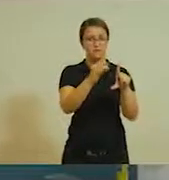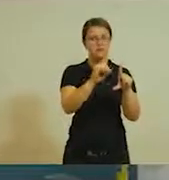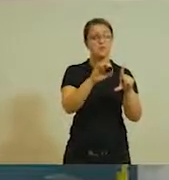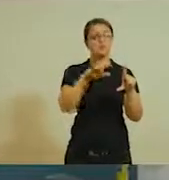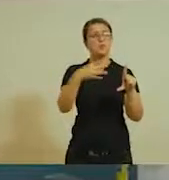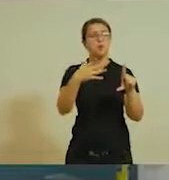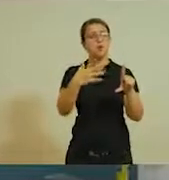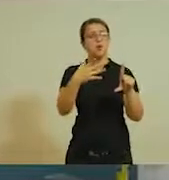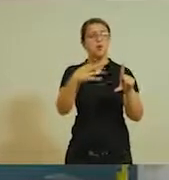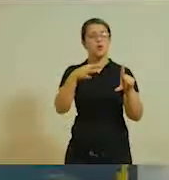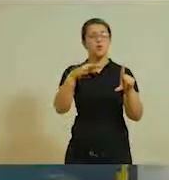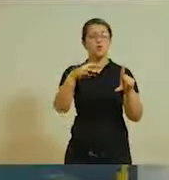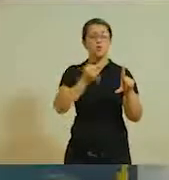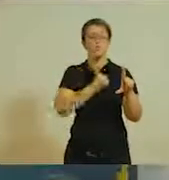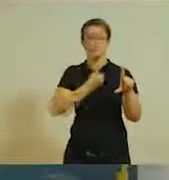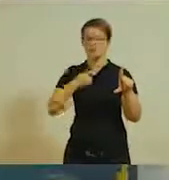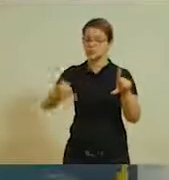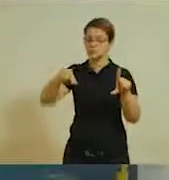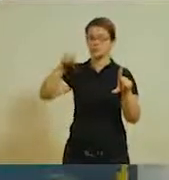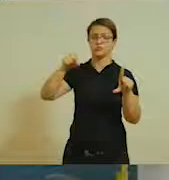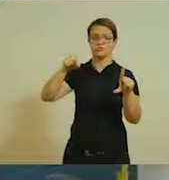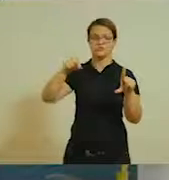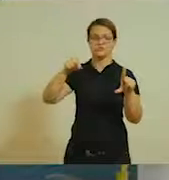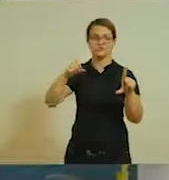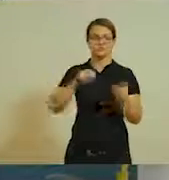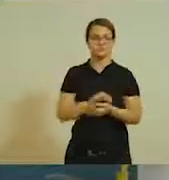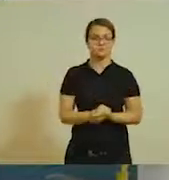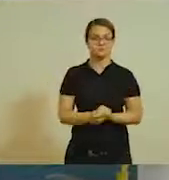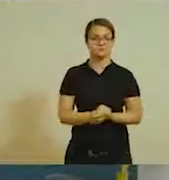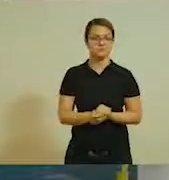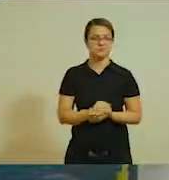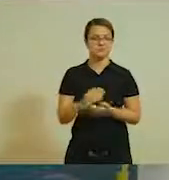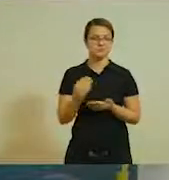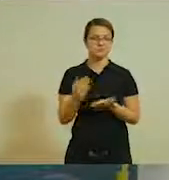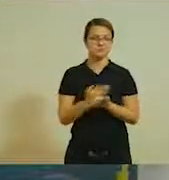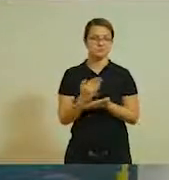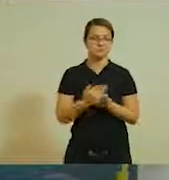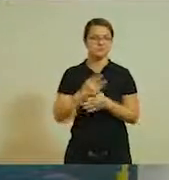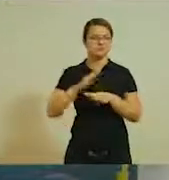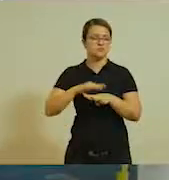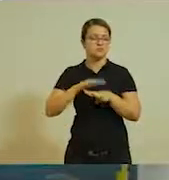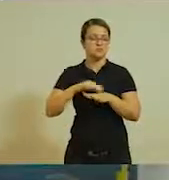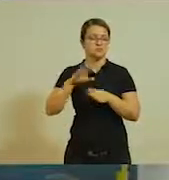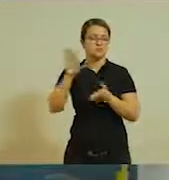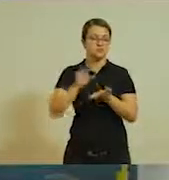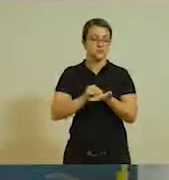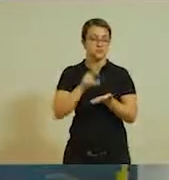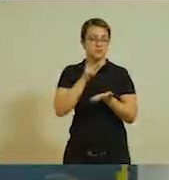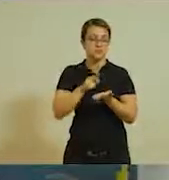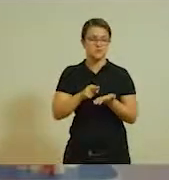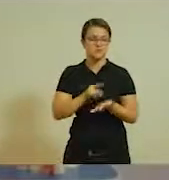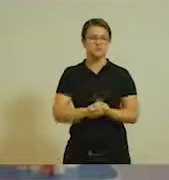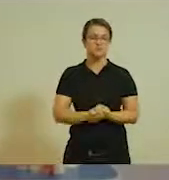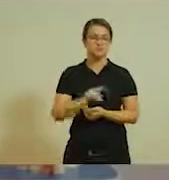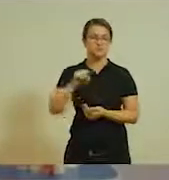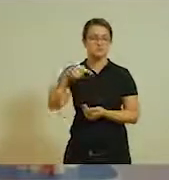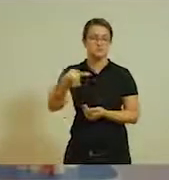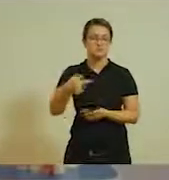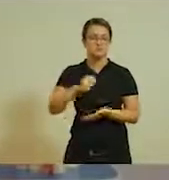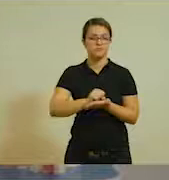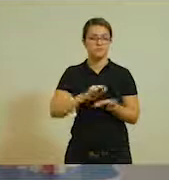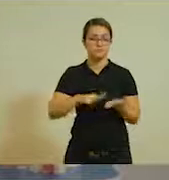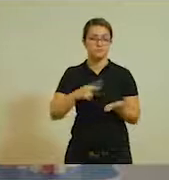20, então qual será o número sorteado? Faça esse exercício no caderno de matemática. Após